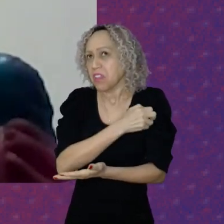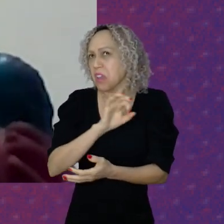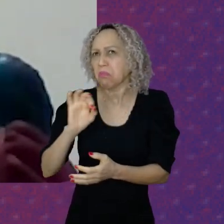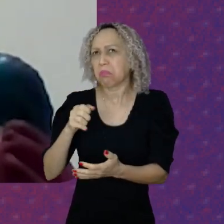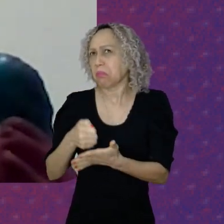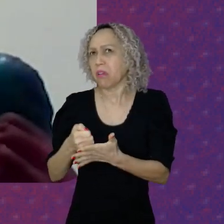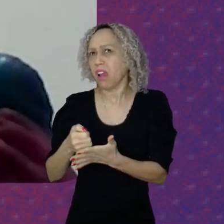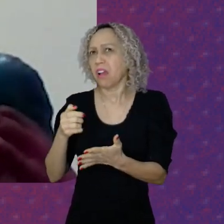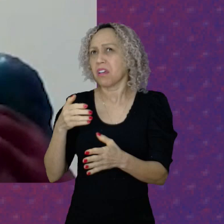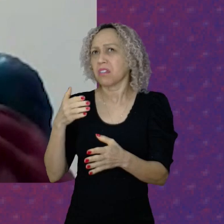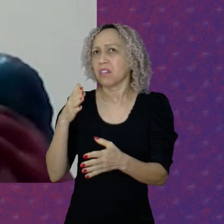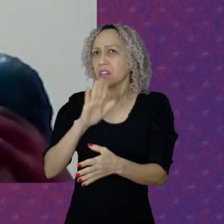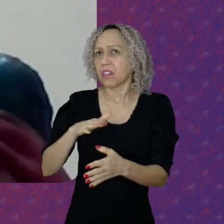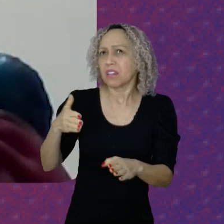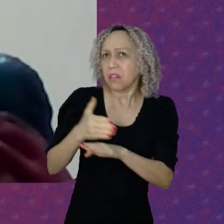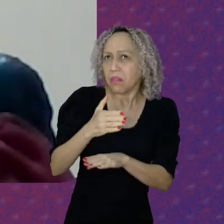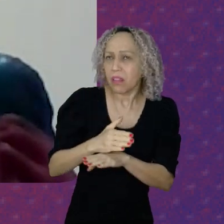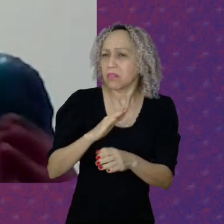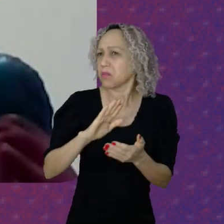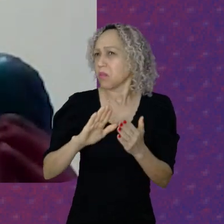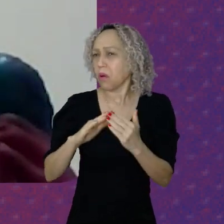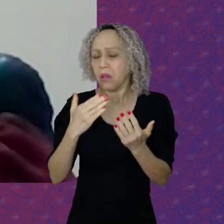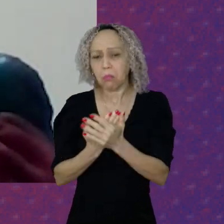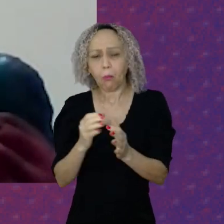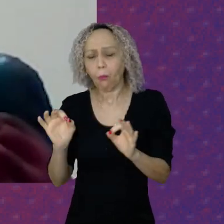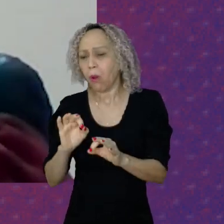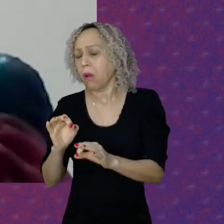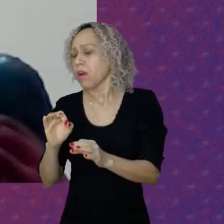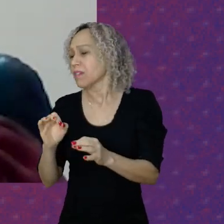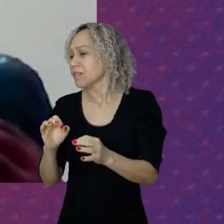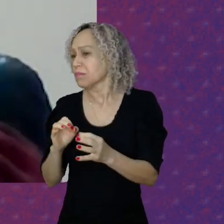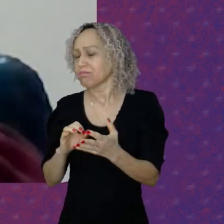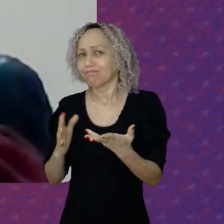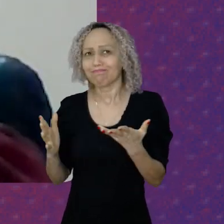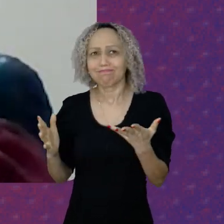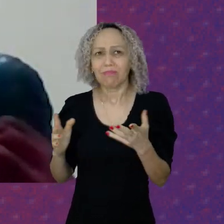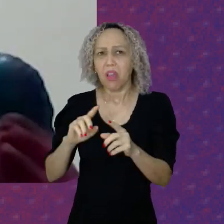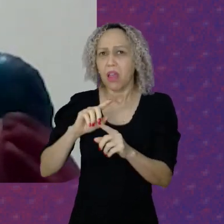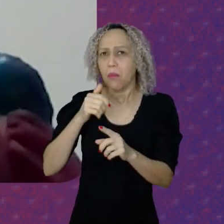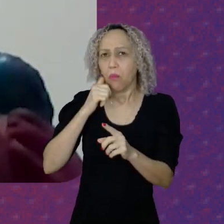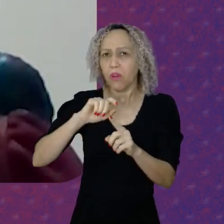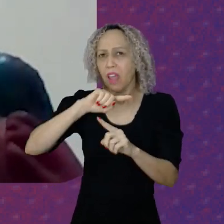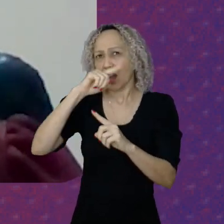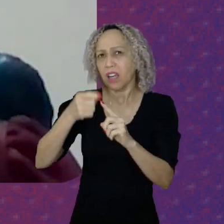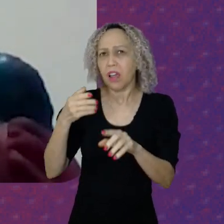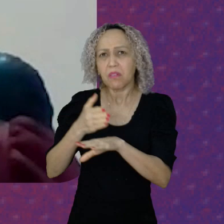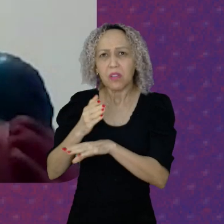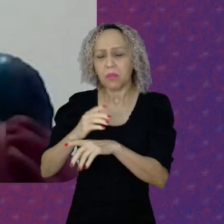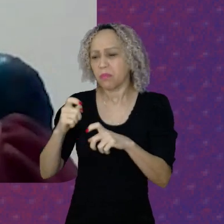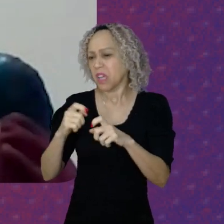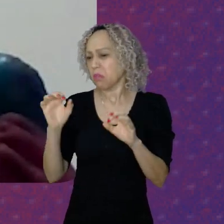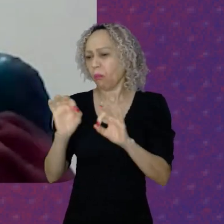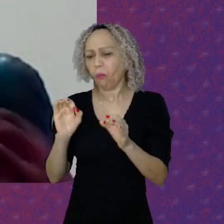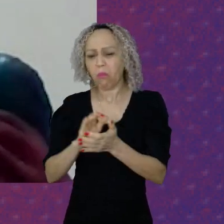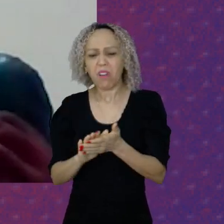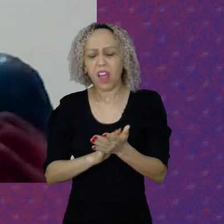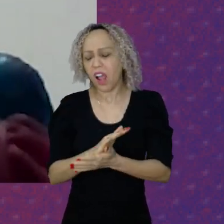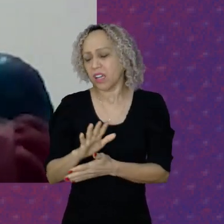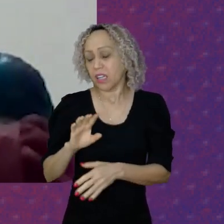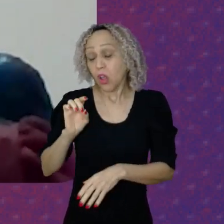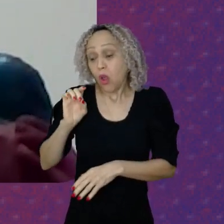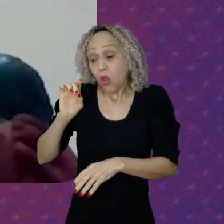muito ruim, porque a gente tinha todo isso, incentivava as condicionalidades da